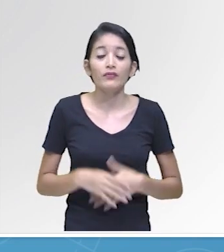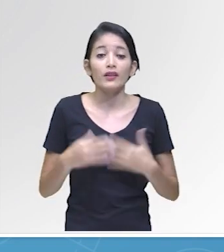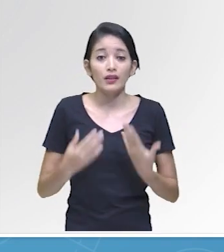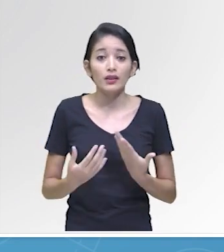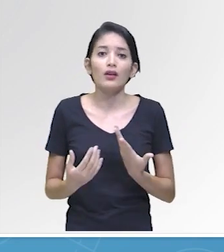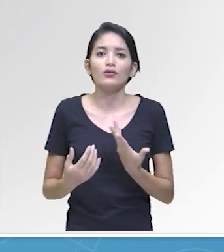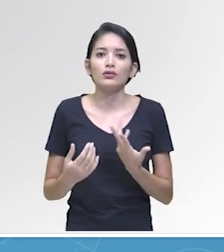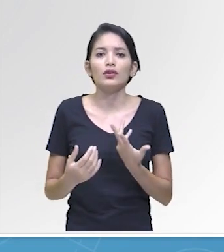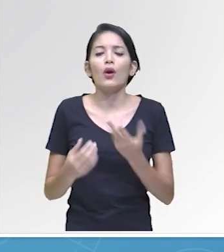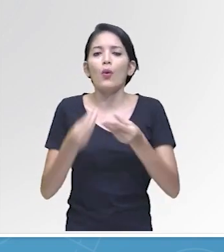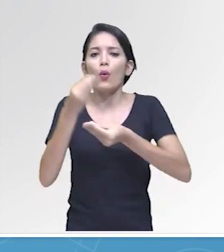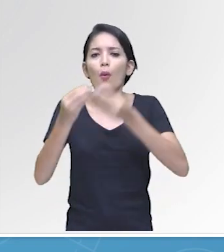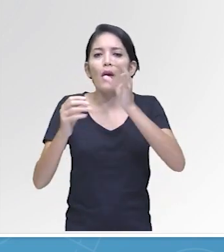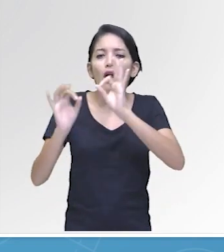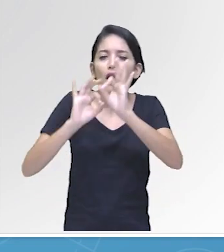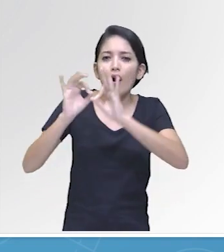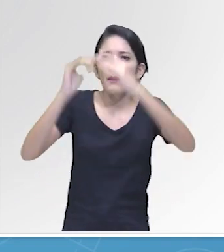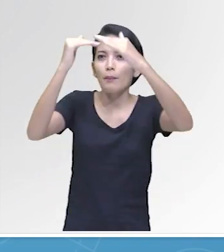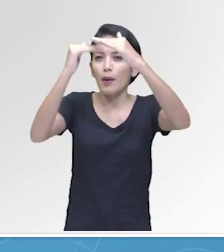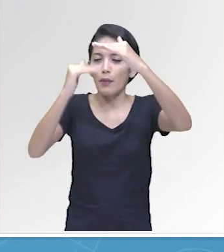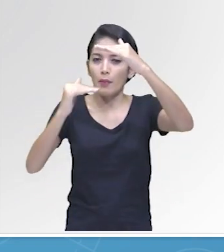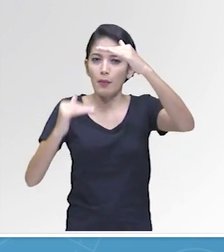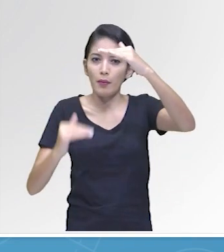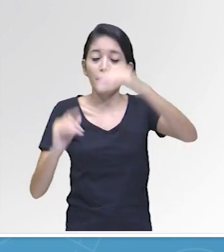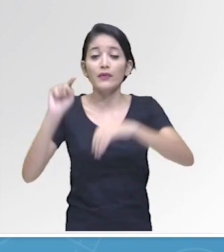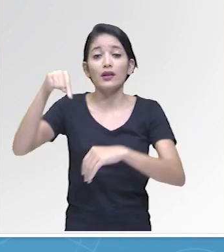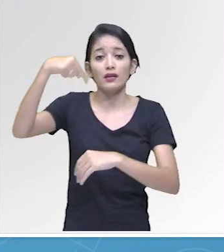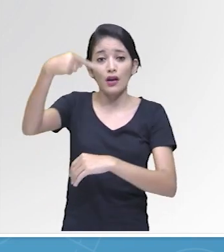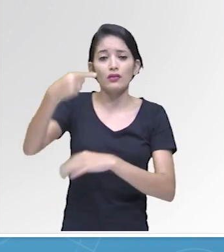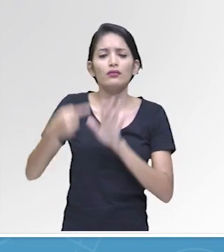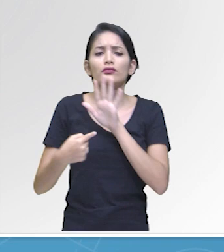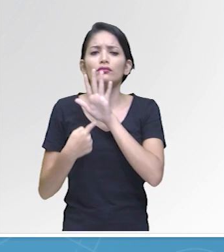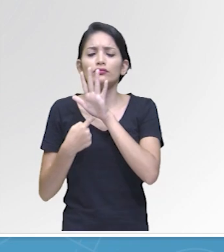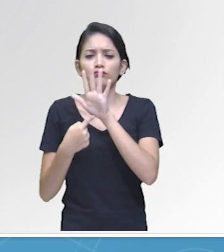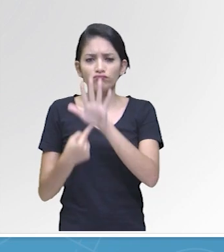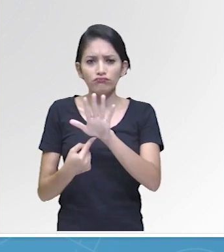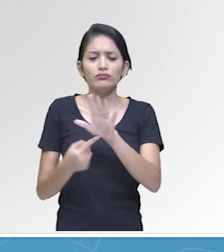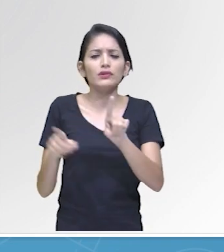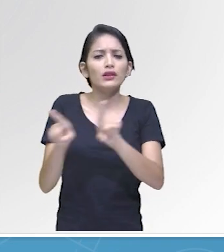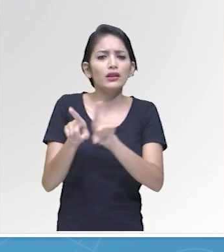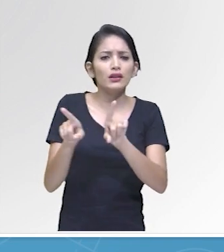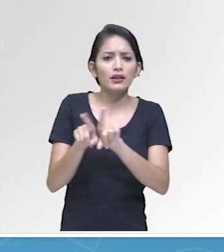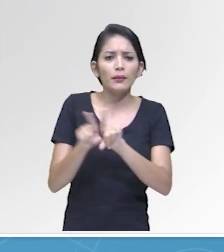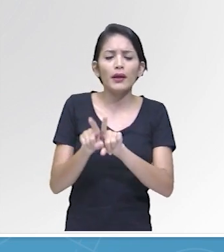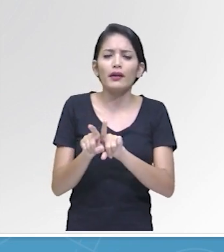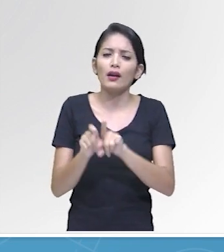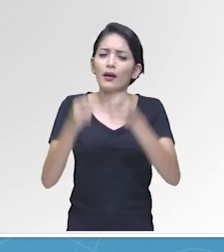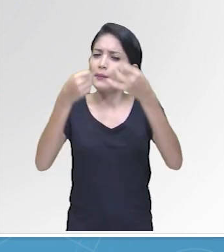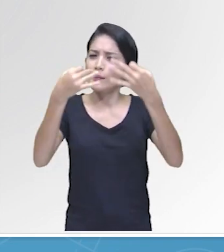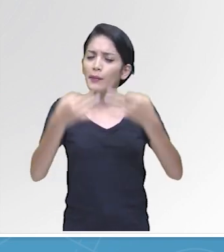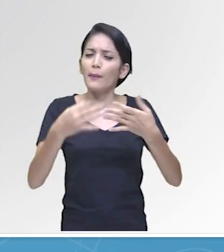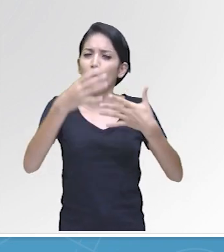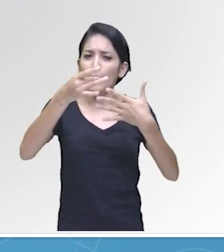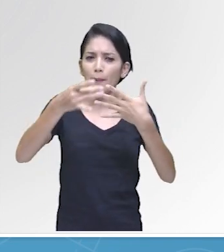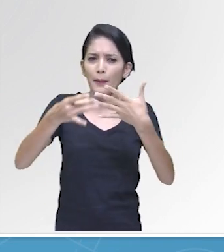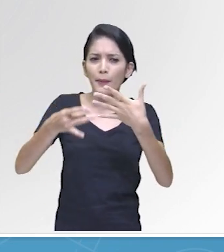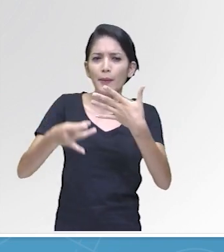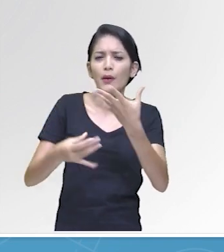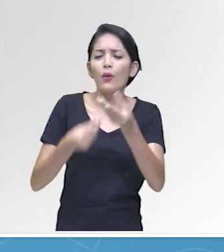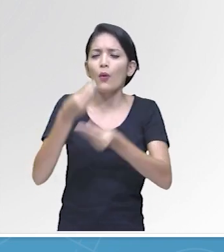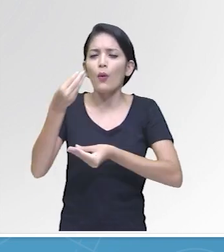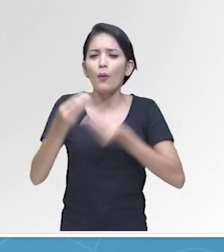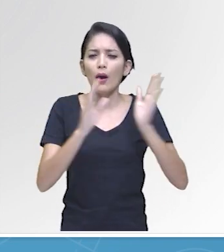os níveis de organização. Na nossa próxima cartela, eu trago para vocês também essa explicação. O que são os níveis de